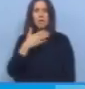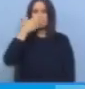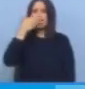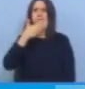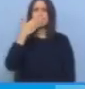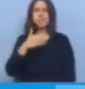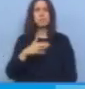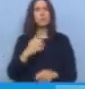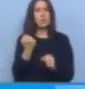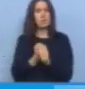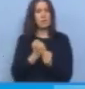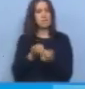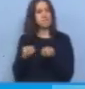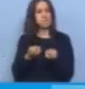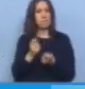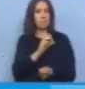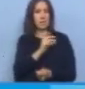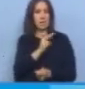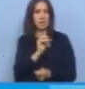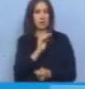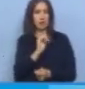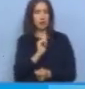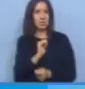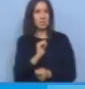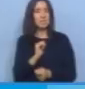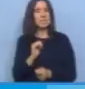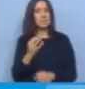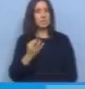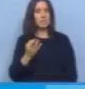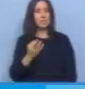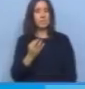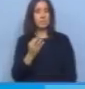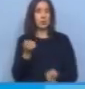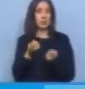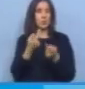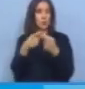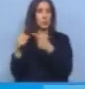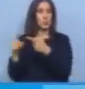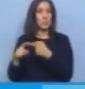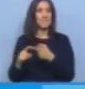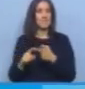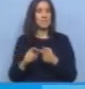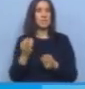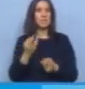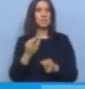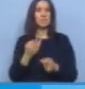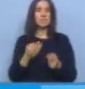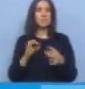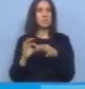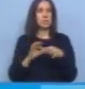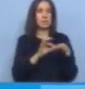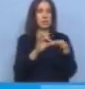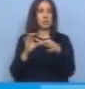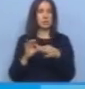atividades promovidas pela Cáritas e outras organizações que estão